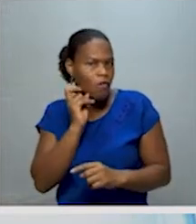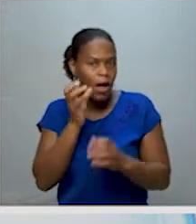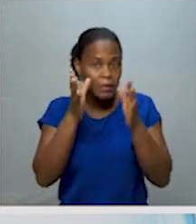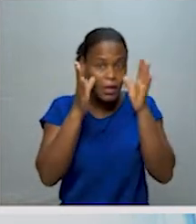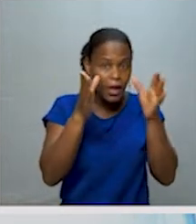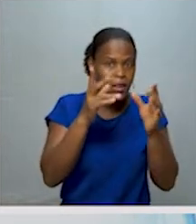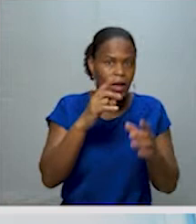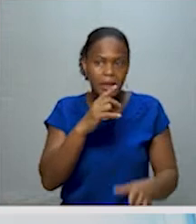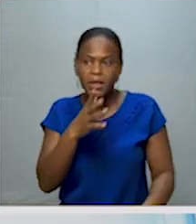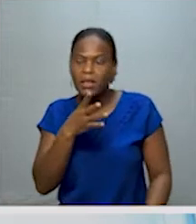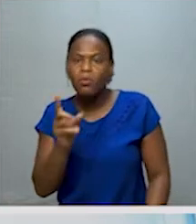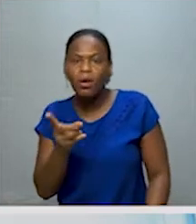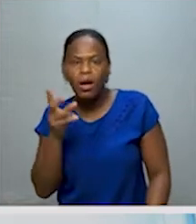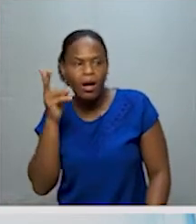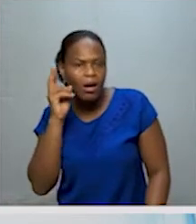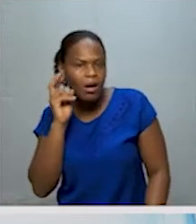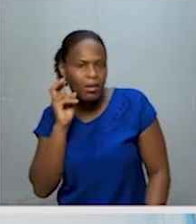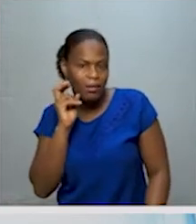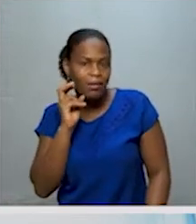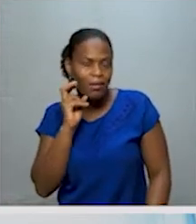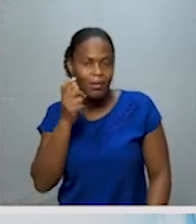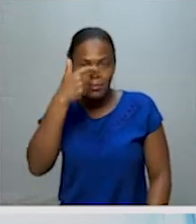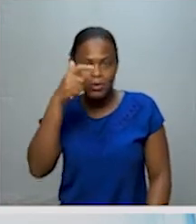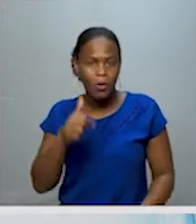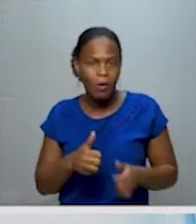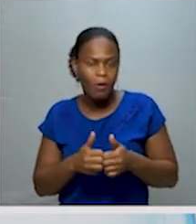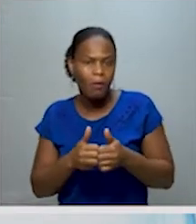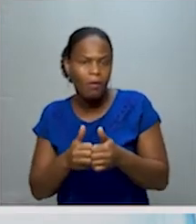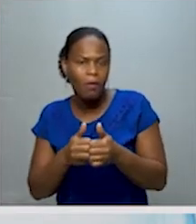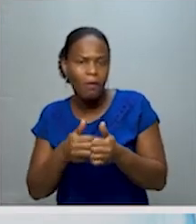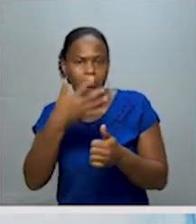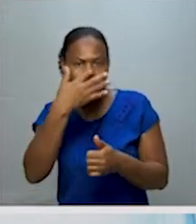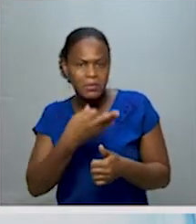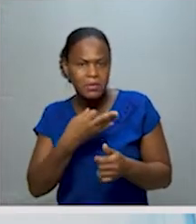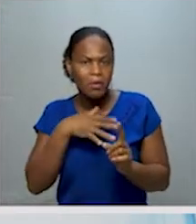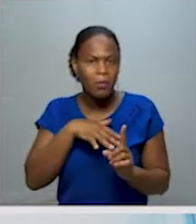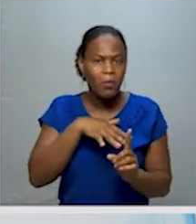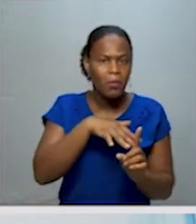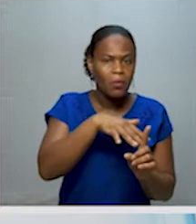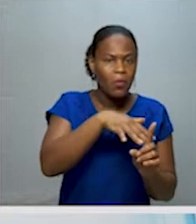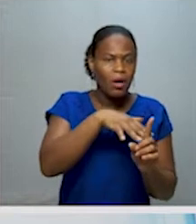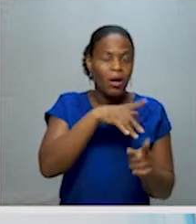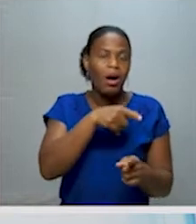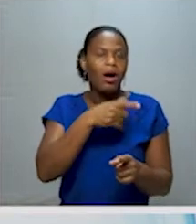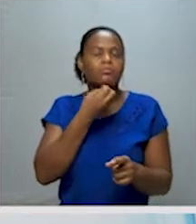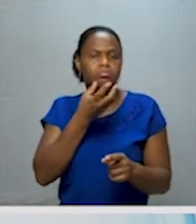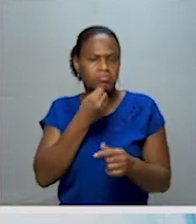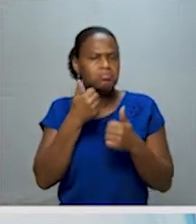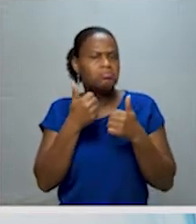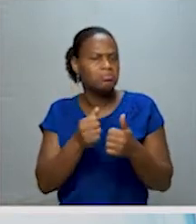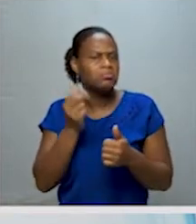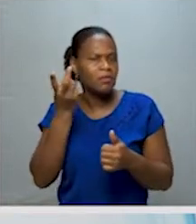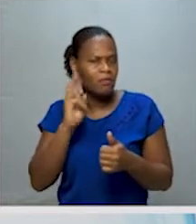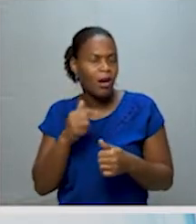está atento àquilo que ele diz. E há pessoas que vão com ele naquilo que diz, vão atrás, porque dizem que este é um argumento